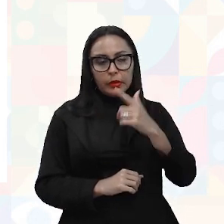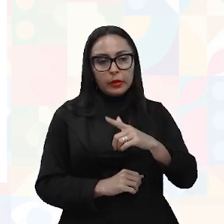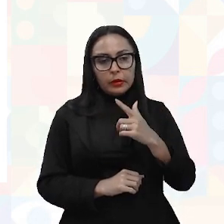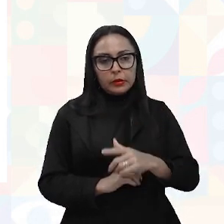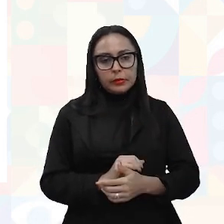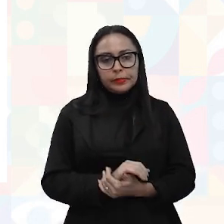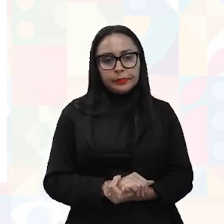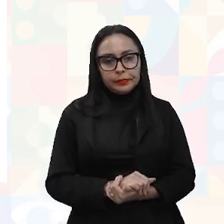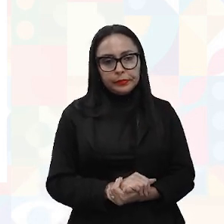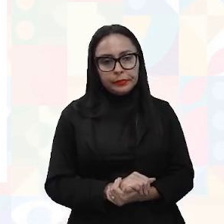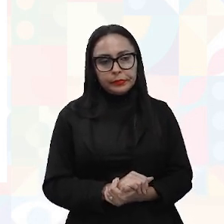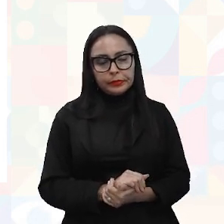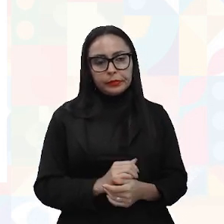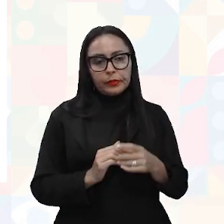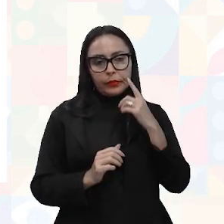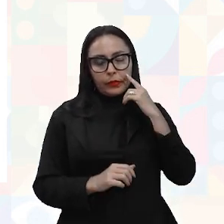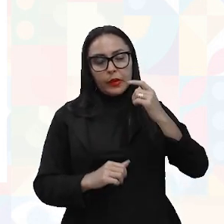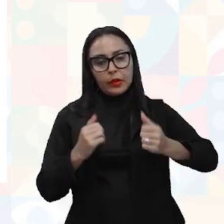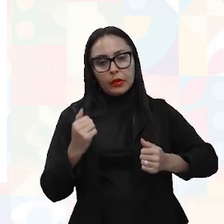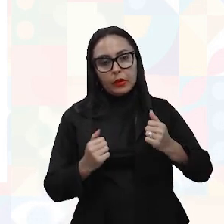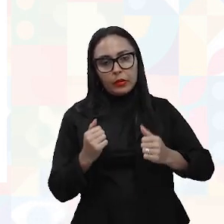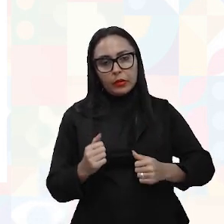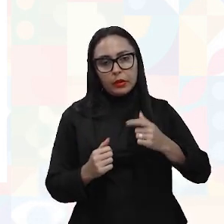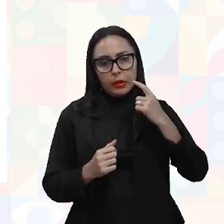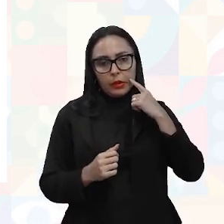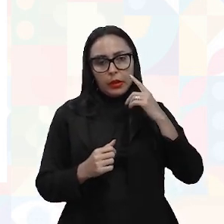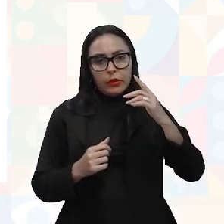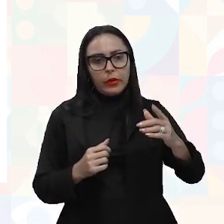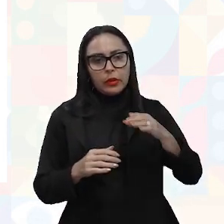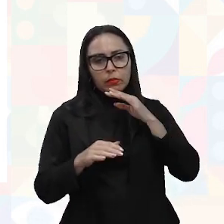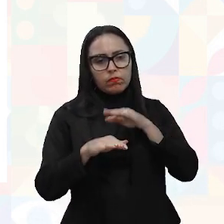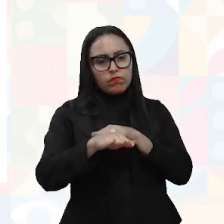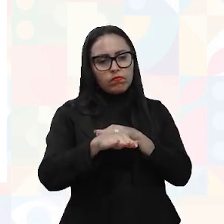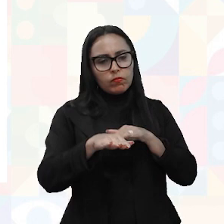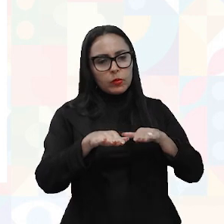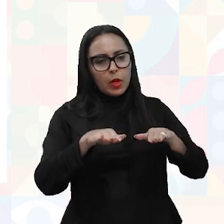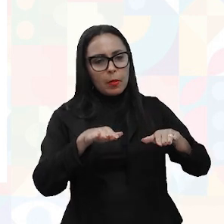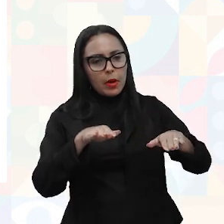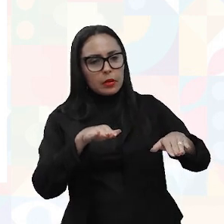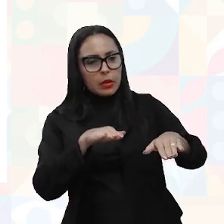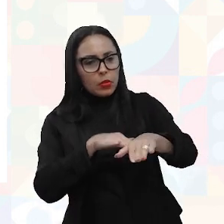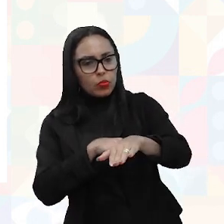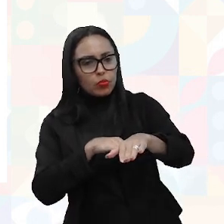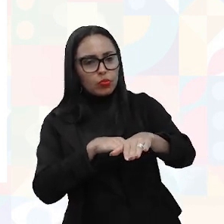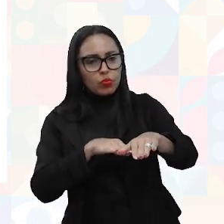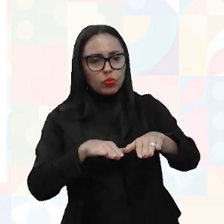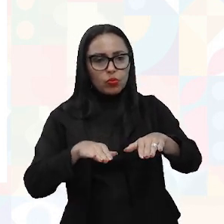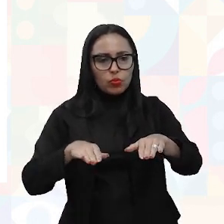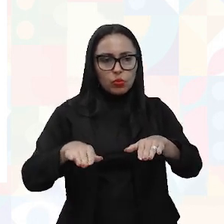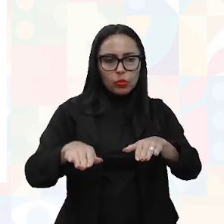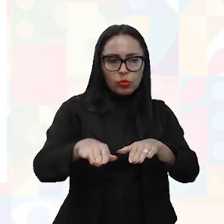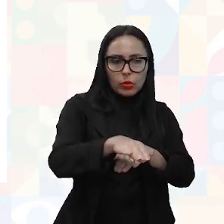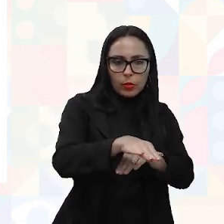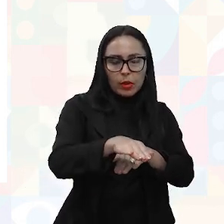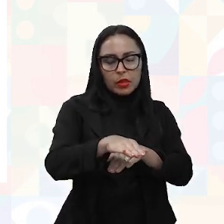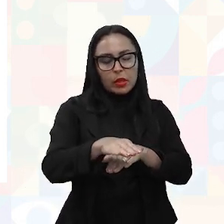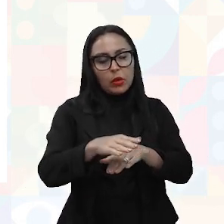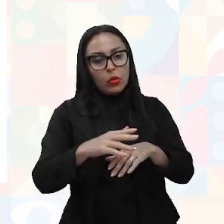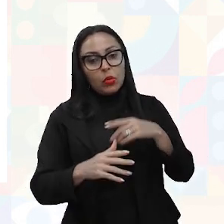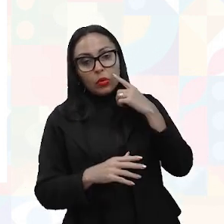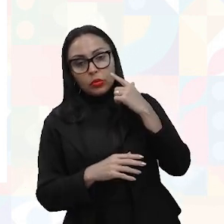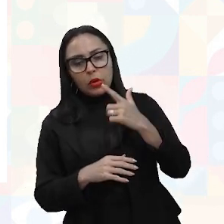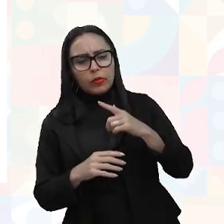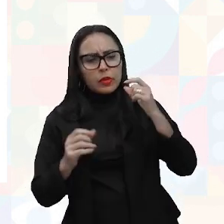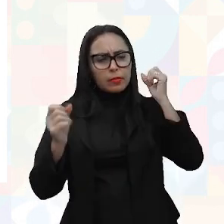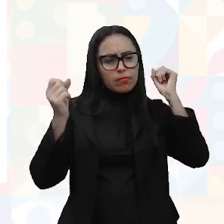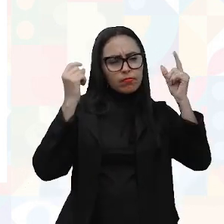tipo, é um jogo, é um carro em que você vai tentar ultrapassar outros e ganhar, chegar em primeiro, chegar em segundo, enfim. Mas outros não. Outros você cria